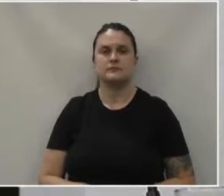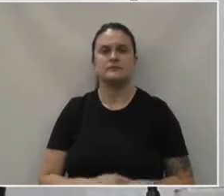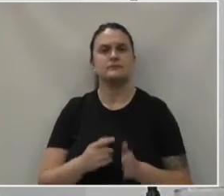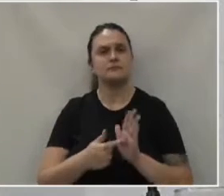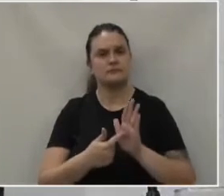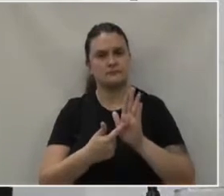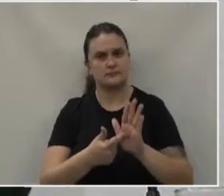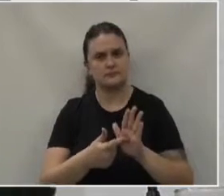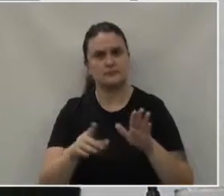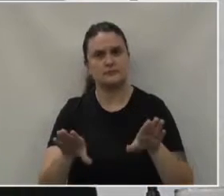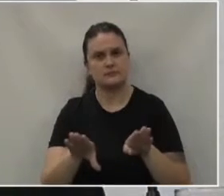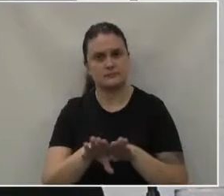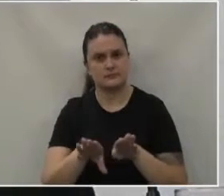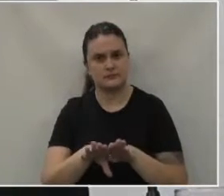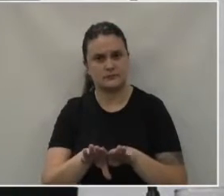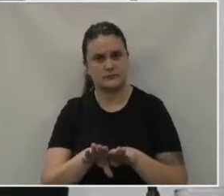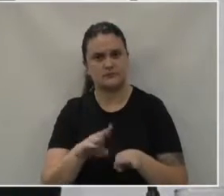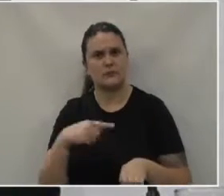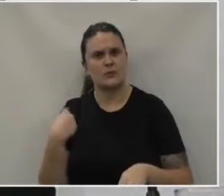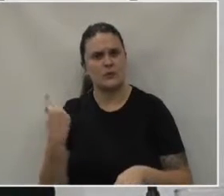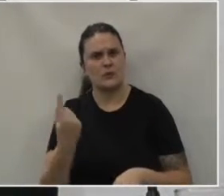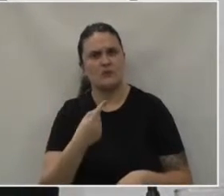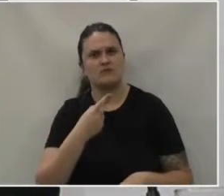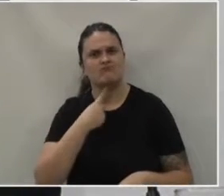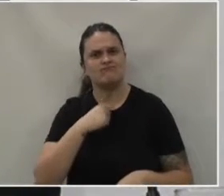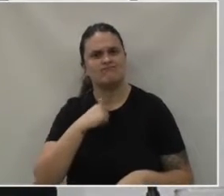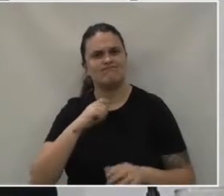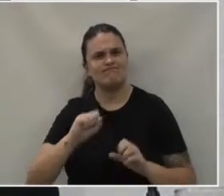Demonstra também nosso pioneirismo,